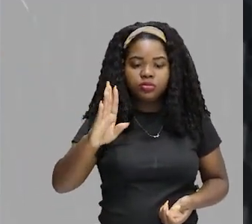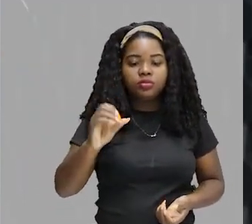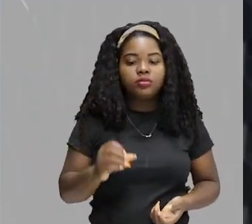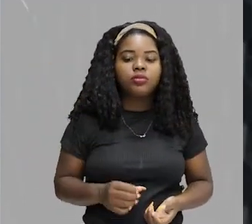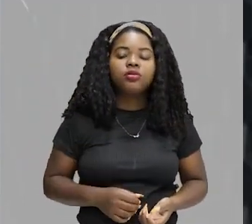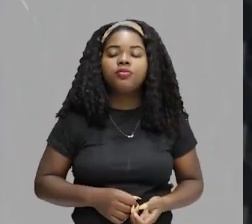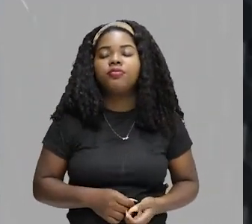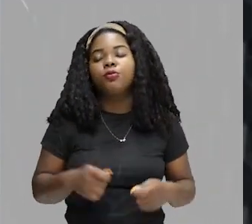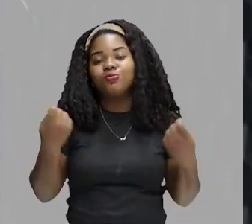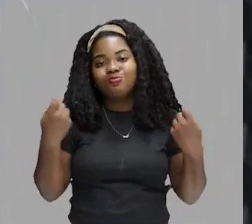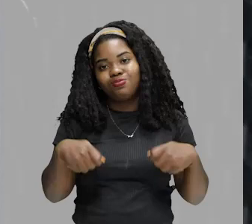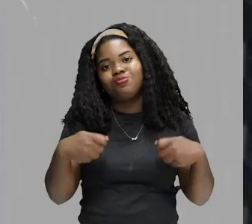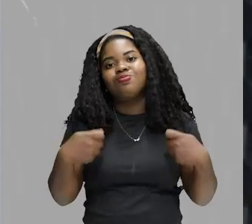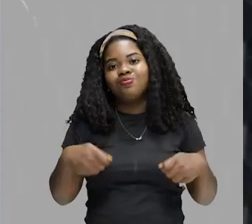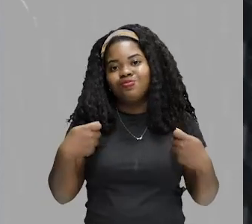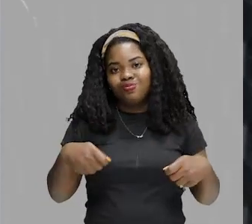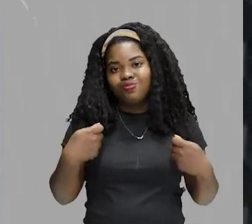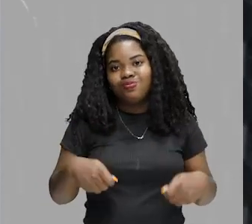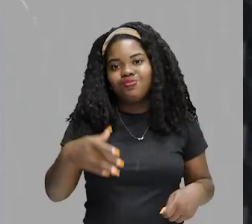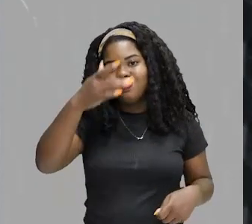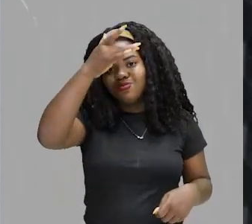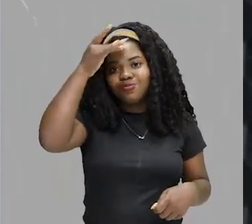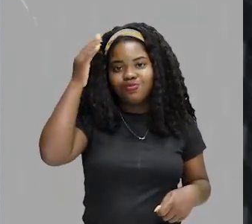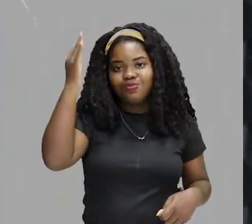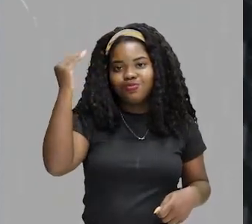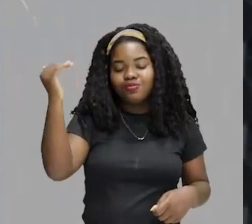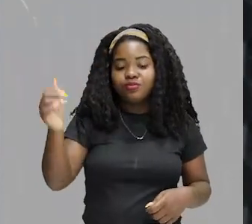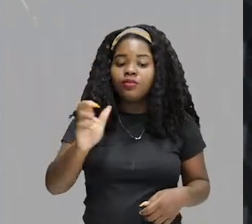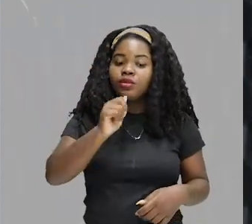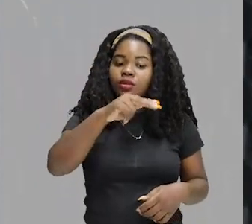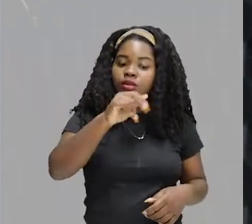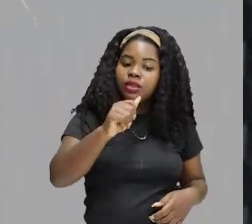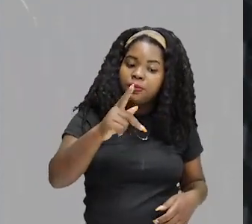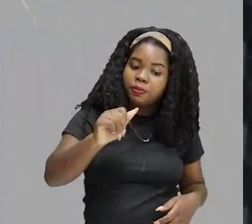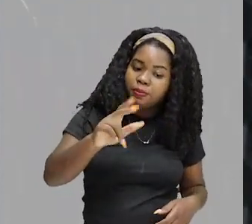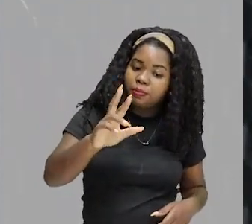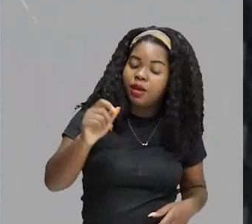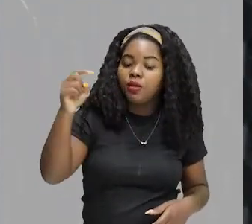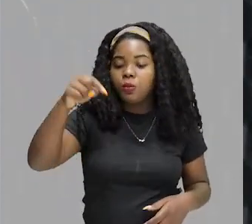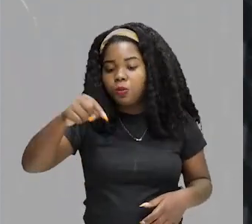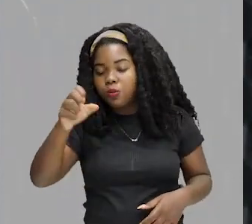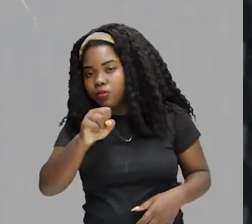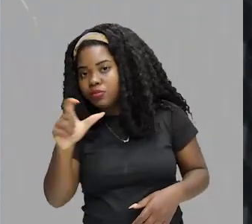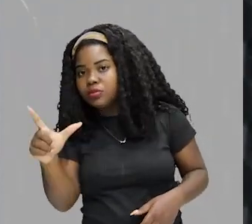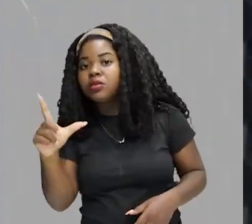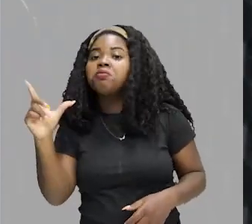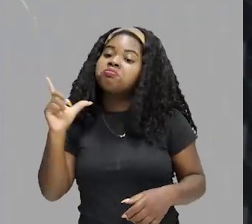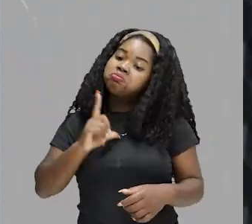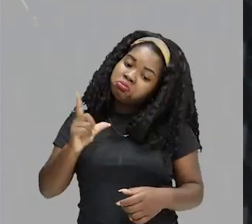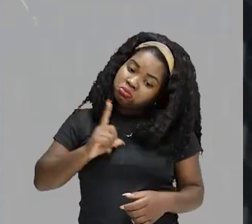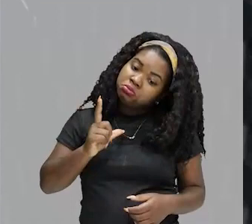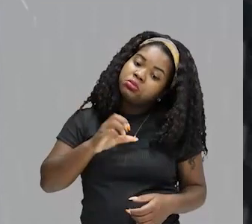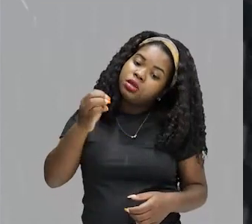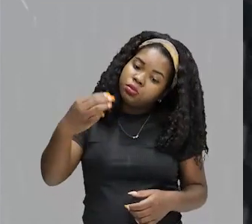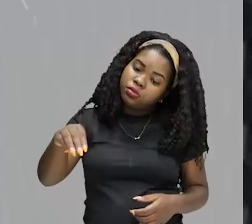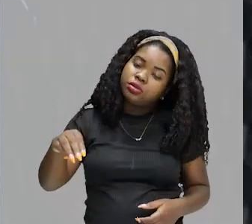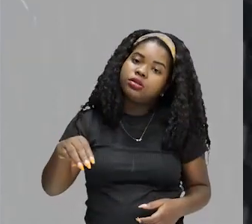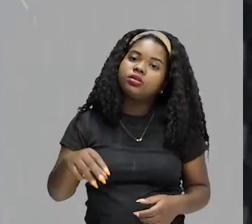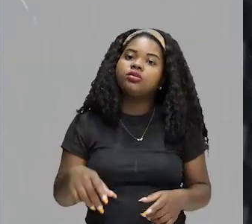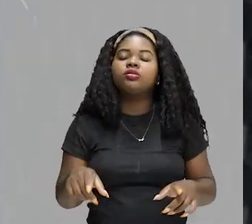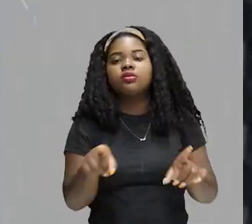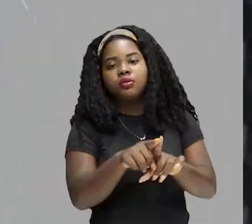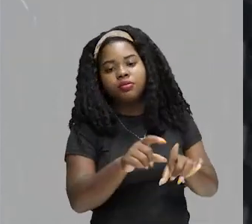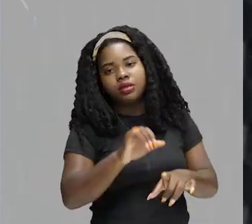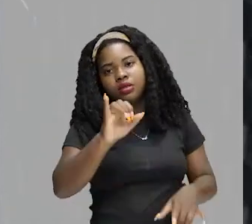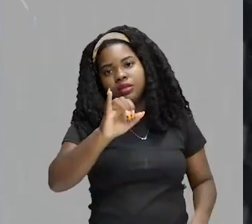de ídolos. Certo? Ana Paula é daqui, da Liberdade. Então a gente tem um ídolo aqui próximo. Assim como também a